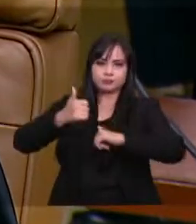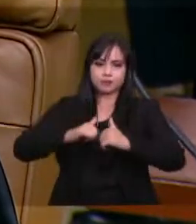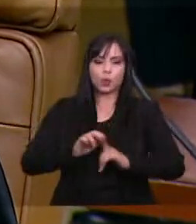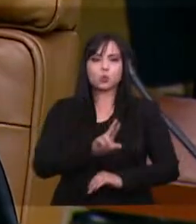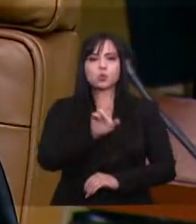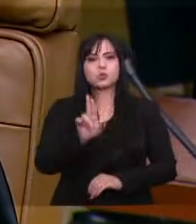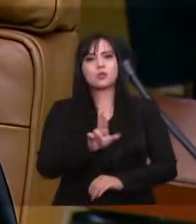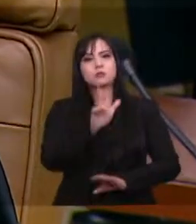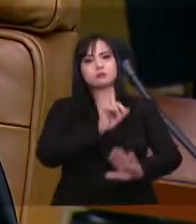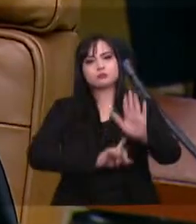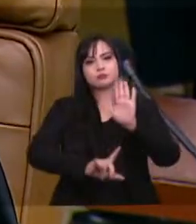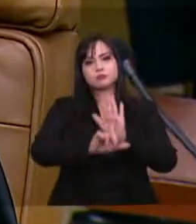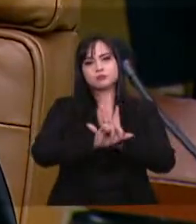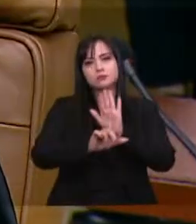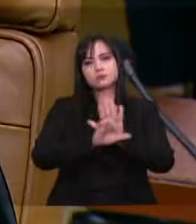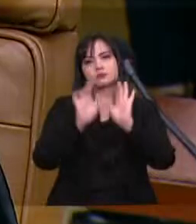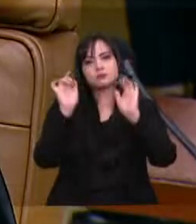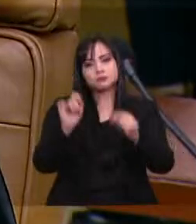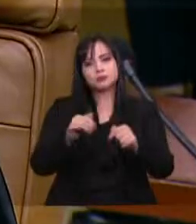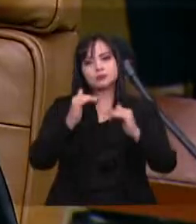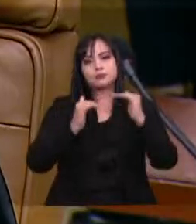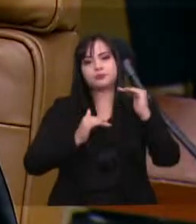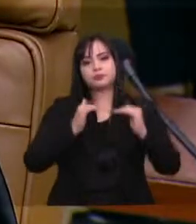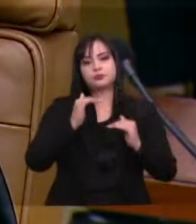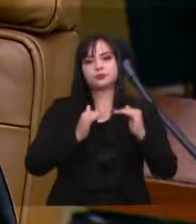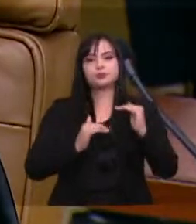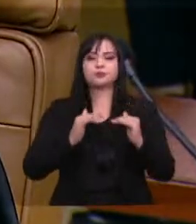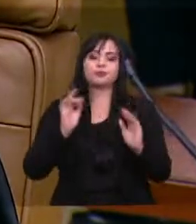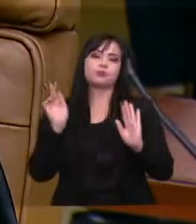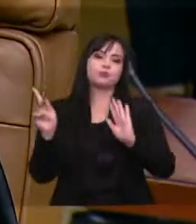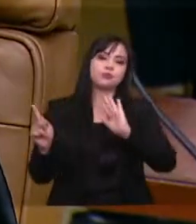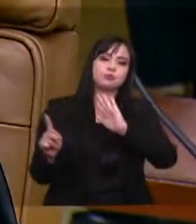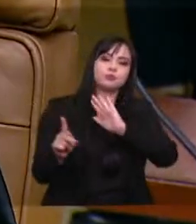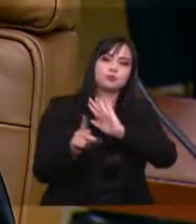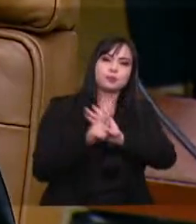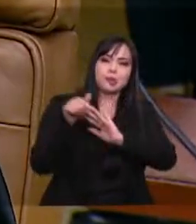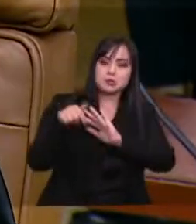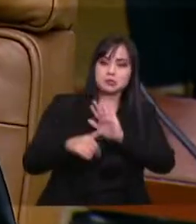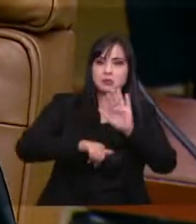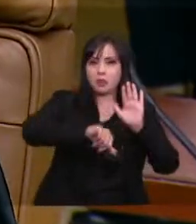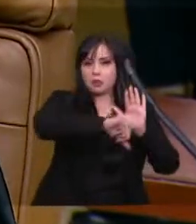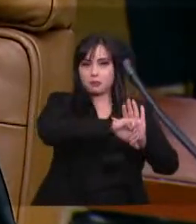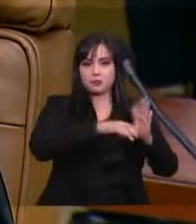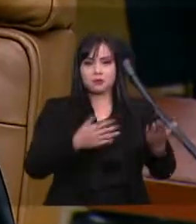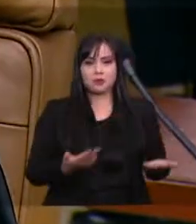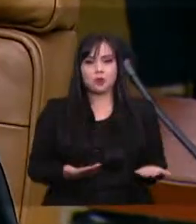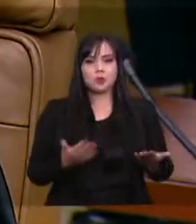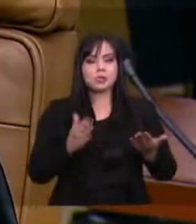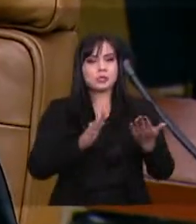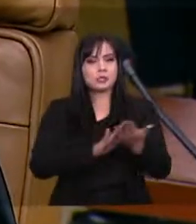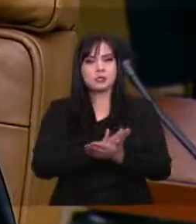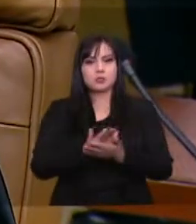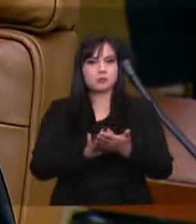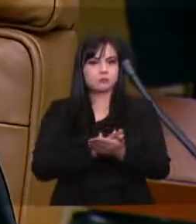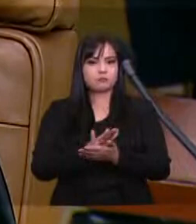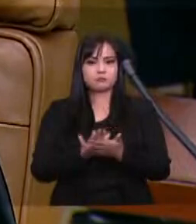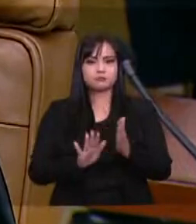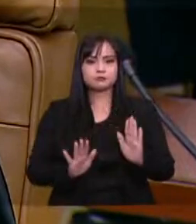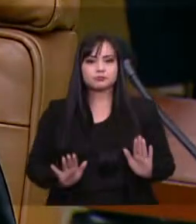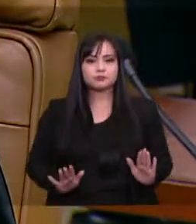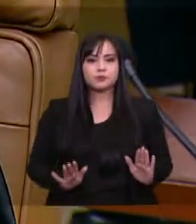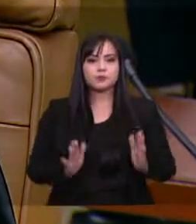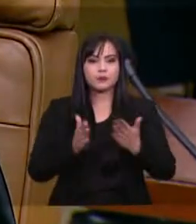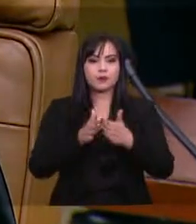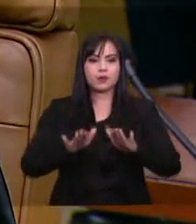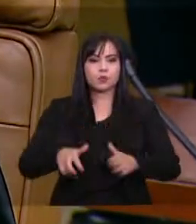utilizado pelo legislador ou estabelecer o patamar abstrato para o delito portanto sem exacerbação para